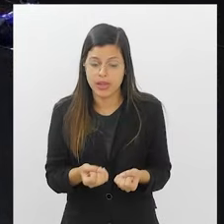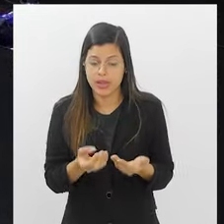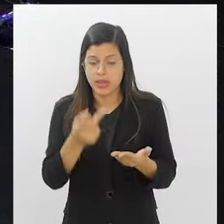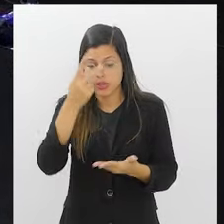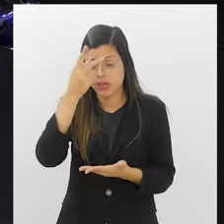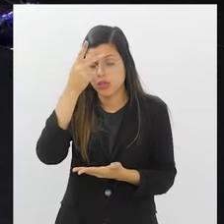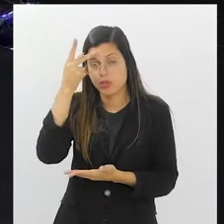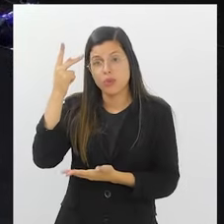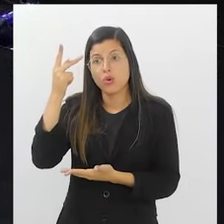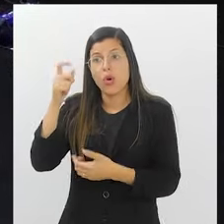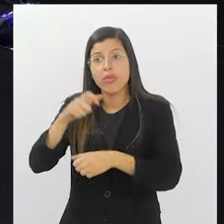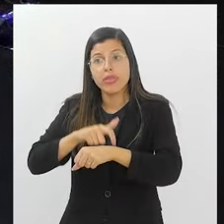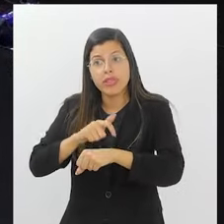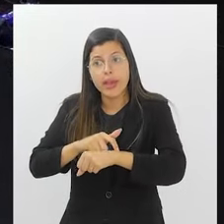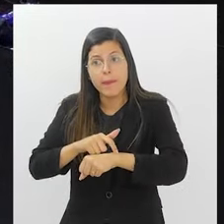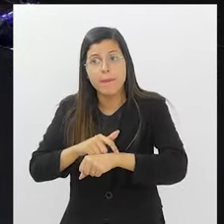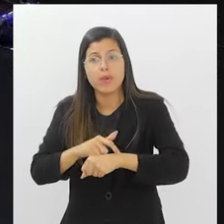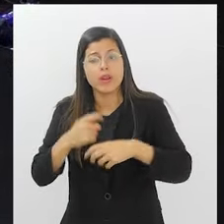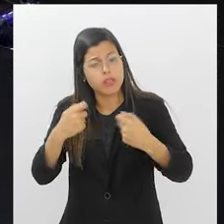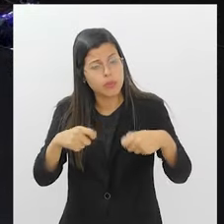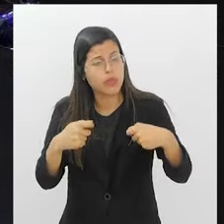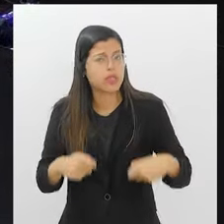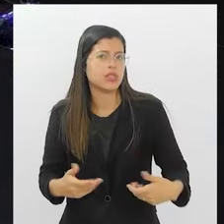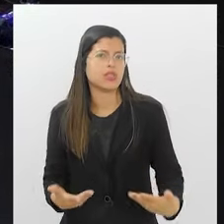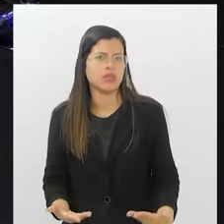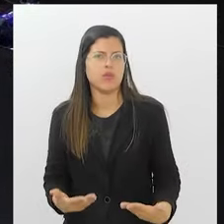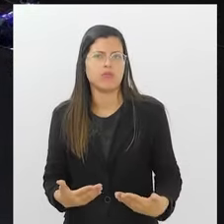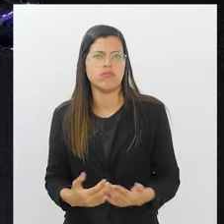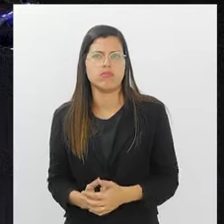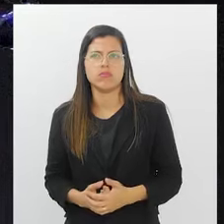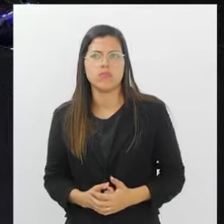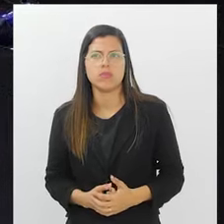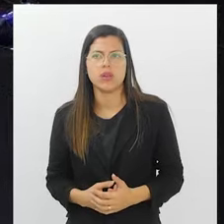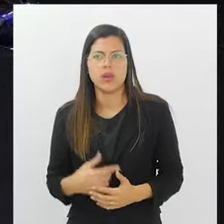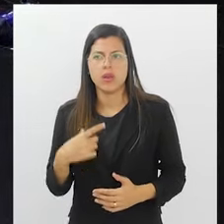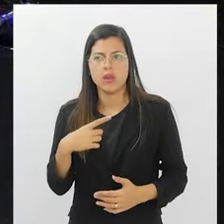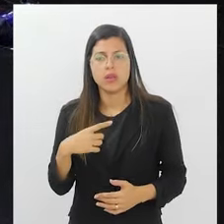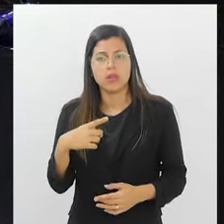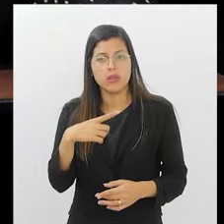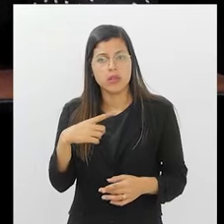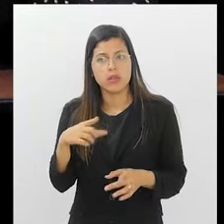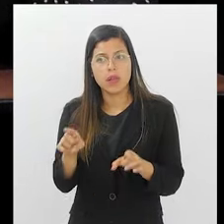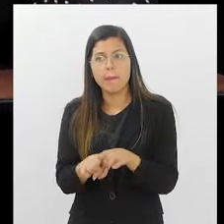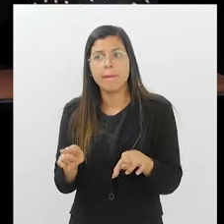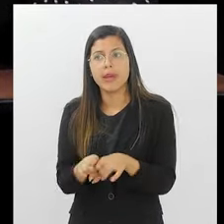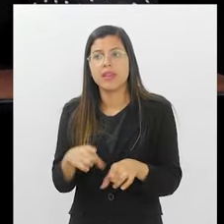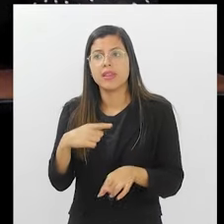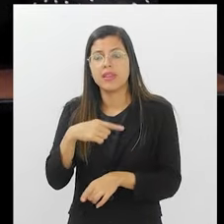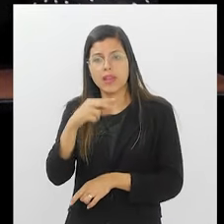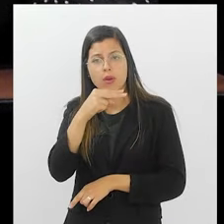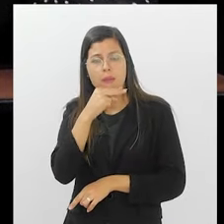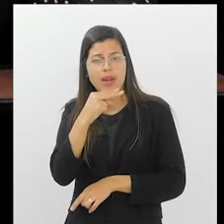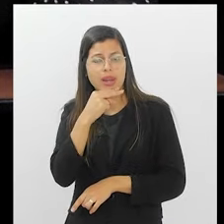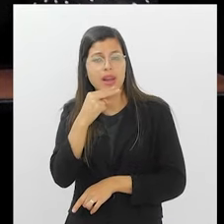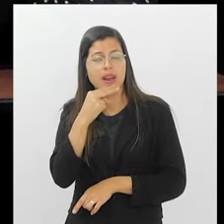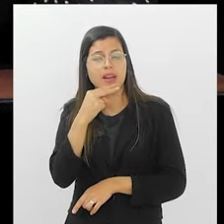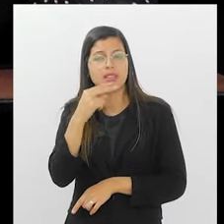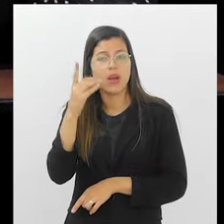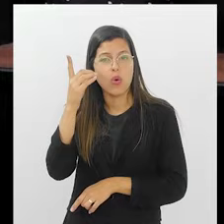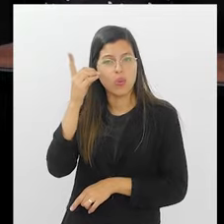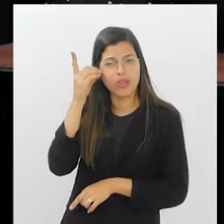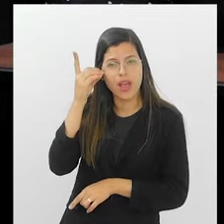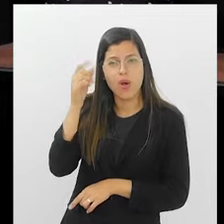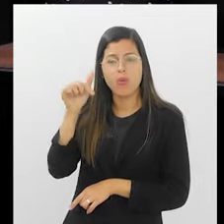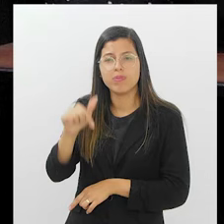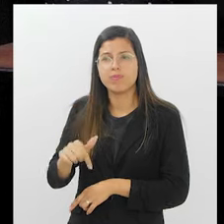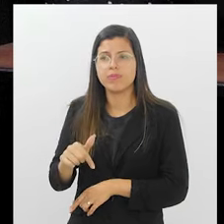pessoas o tempo que elas realmente necessitam para chegar lá. Eu também tenho uma neta com síndrome de Down. E